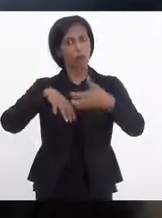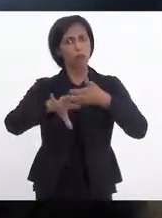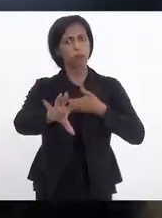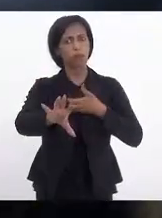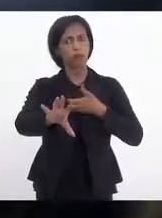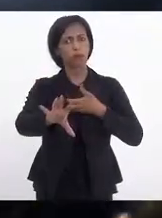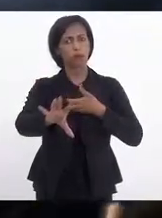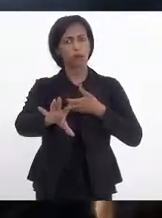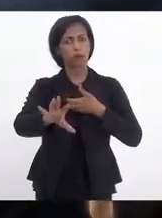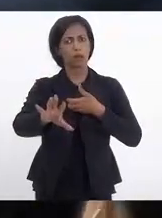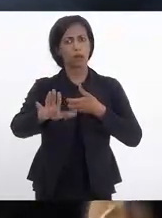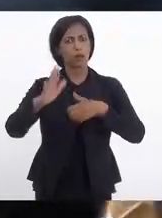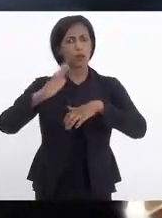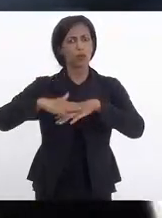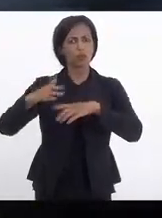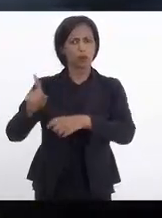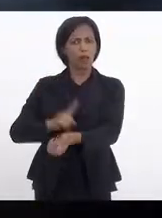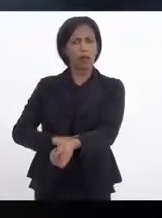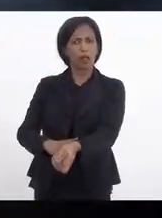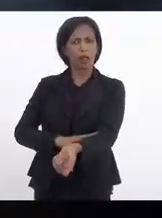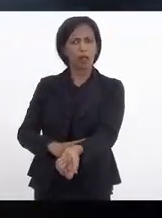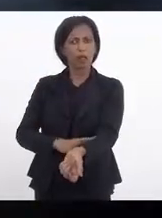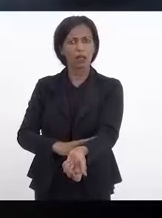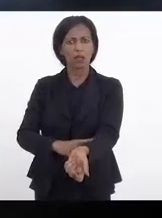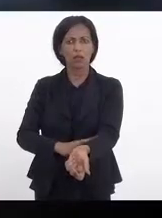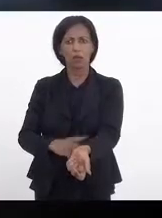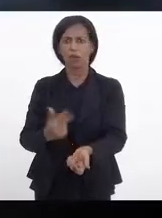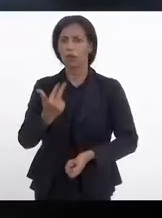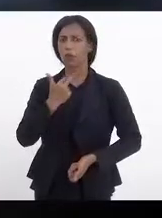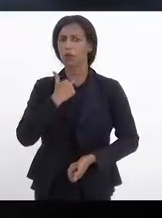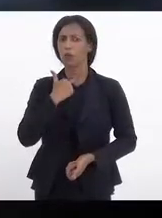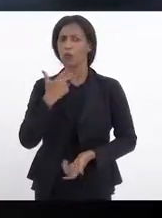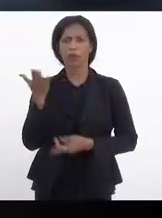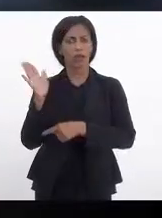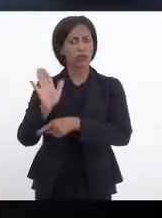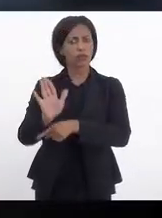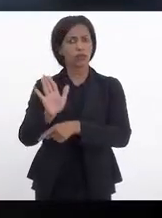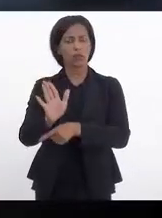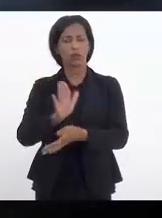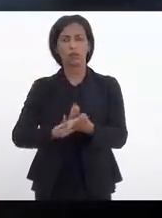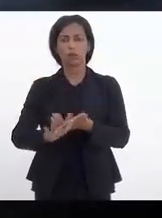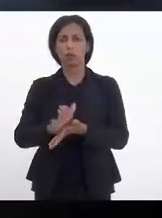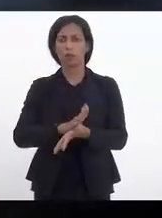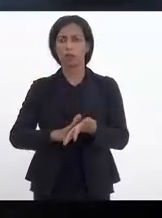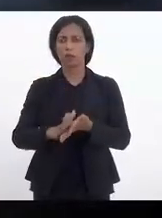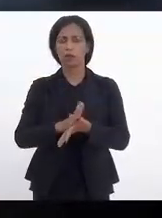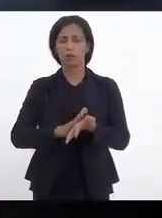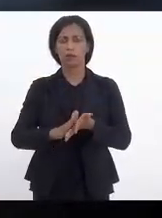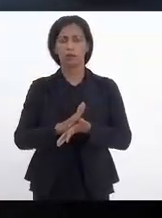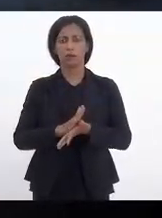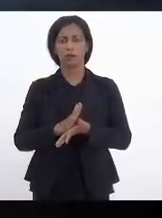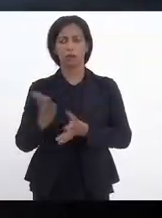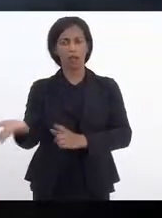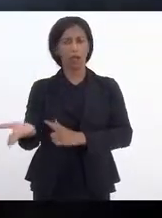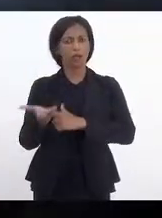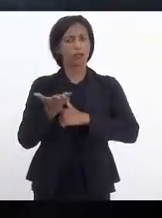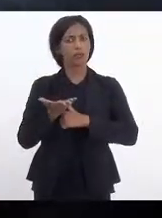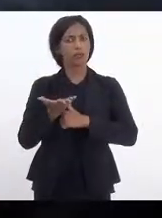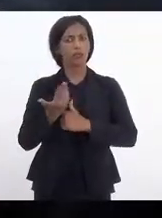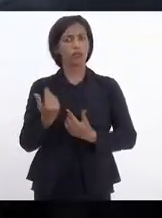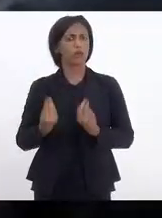e hoje marca saltados não estão colaborando não estão nos